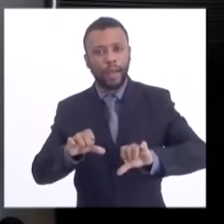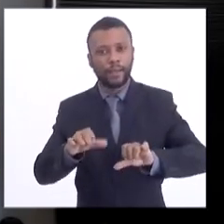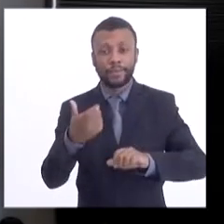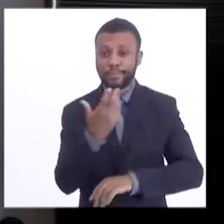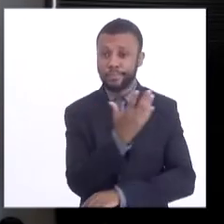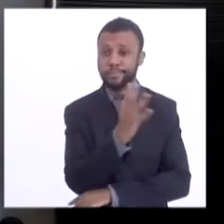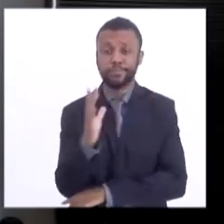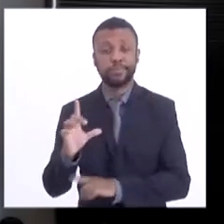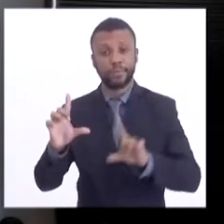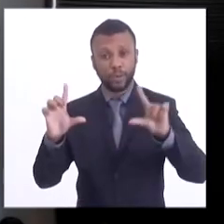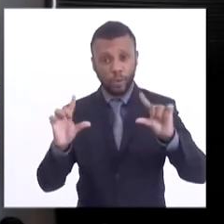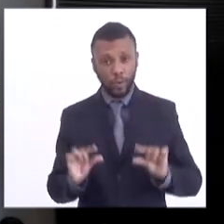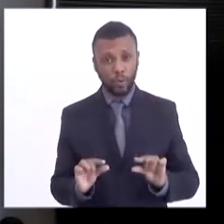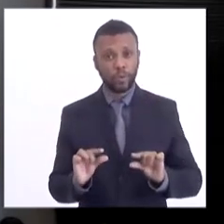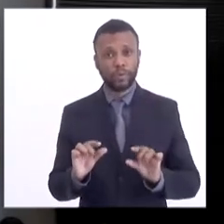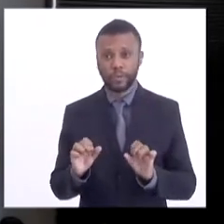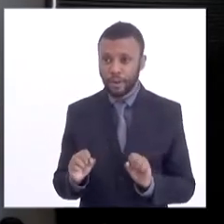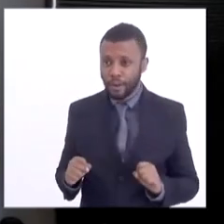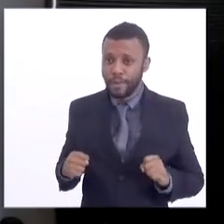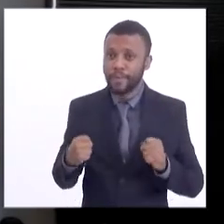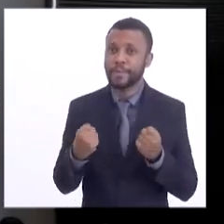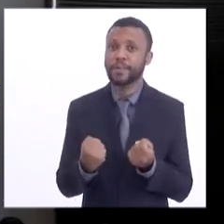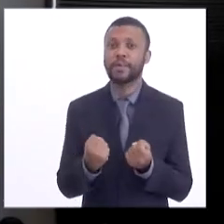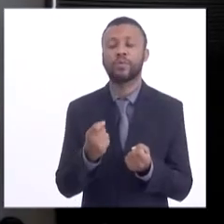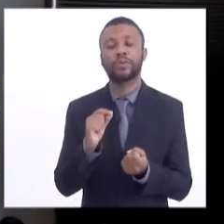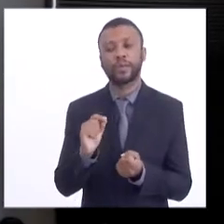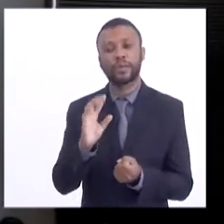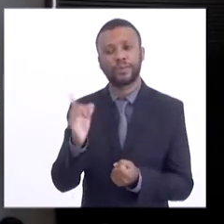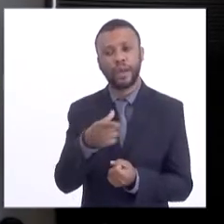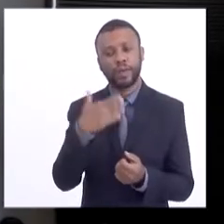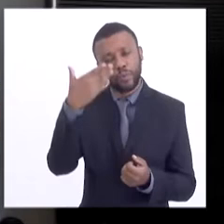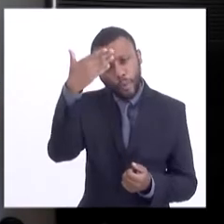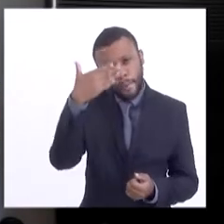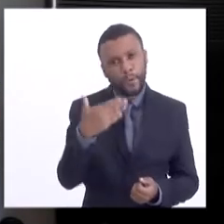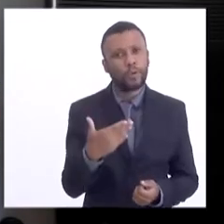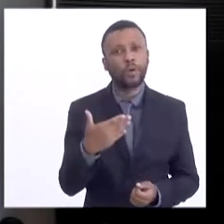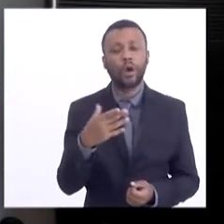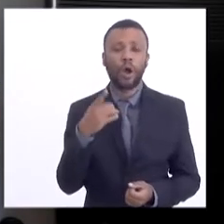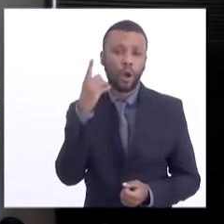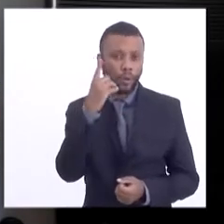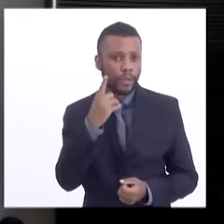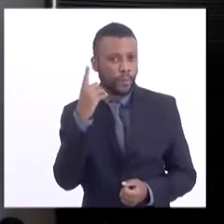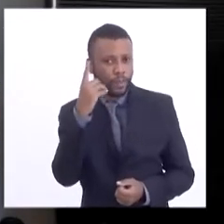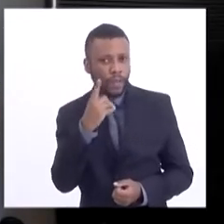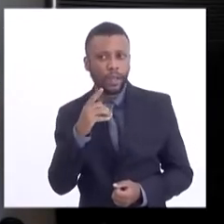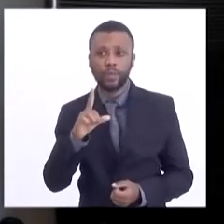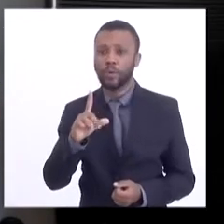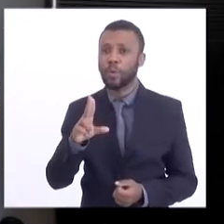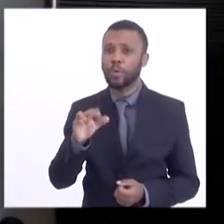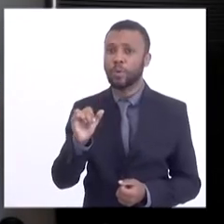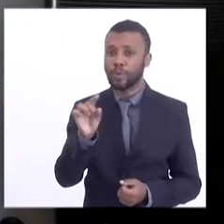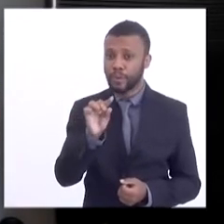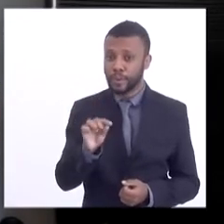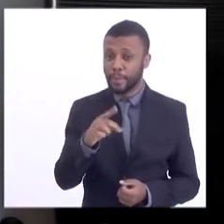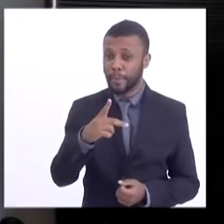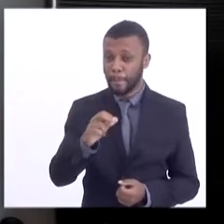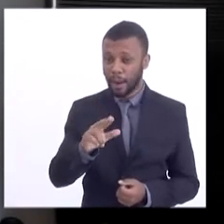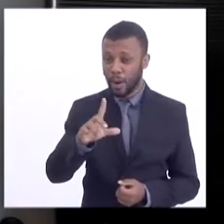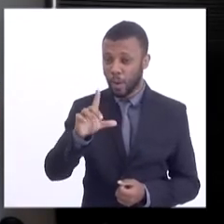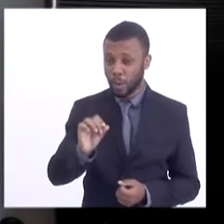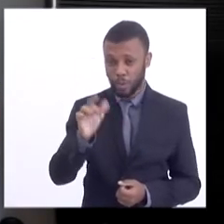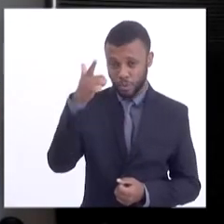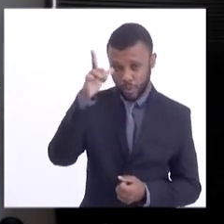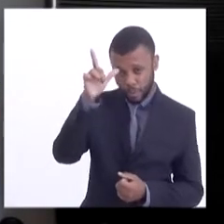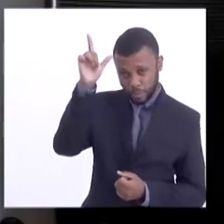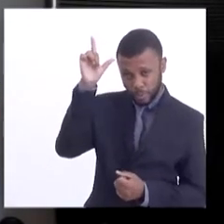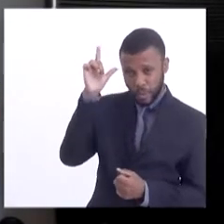mitigado então reforçando aqui o que já nos trouxe o Deputado Luiz Paulo O que